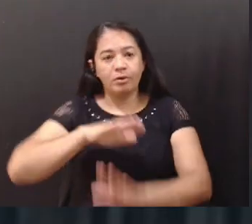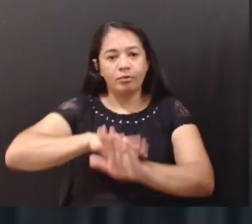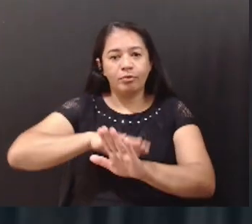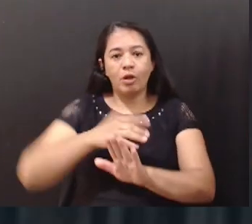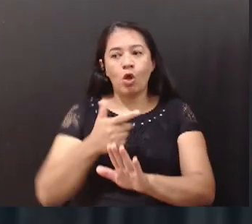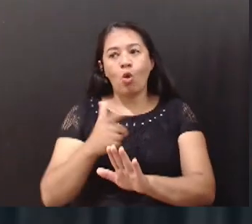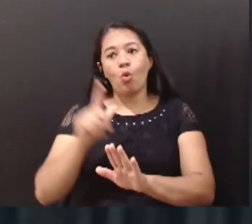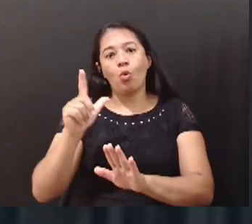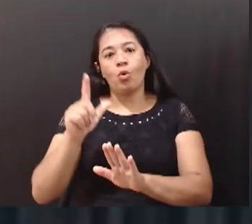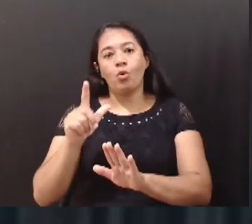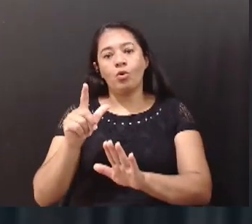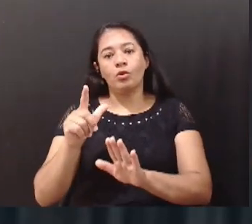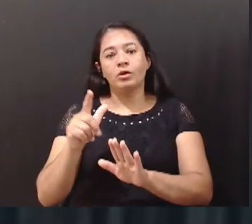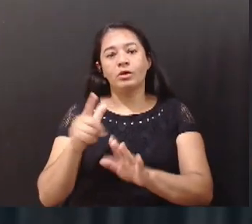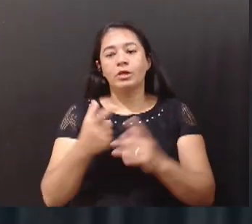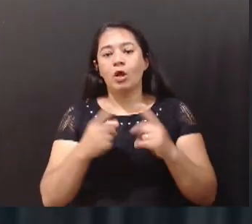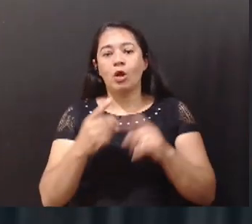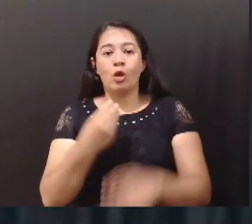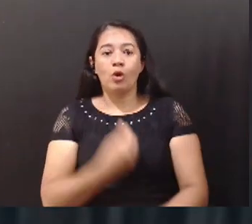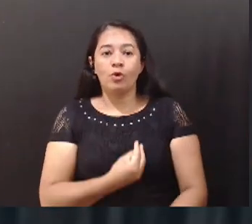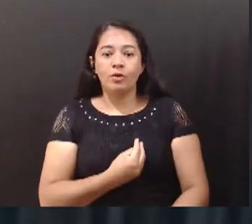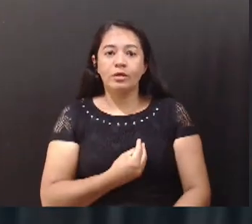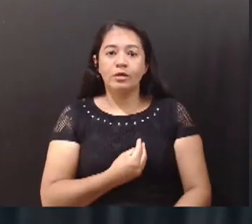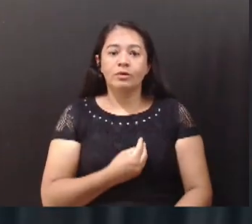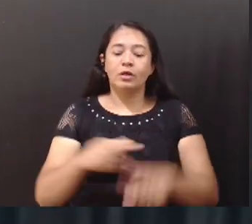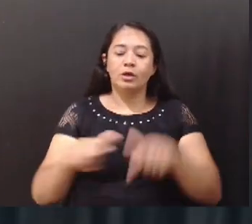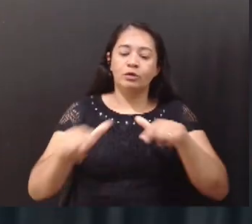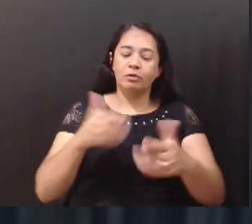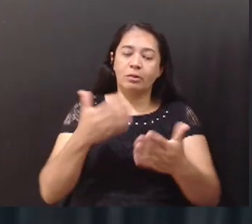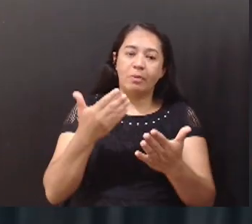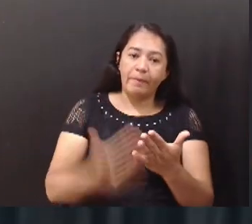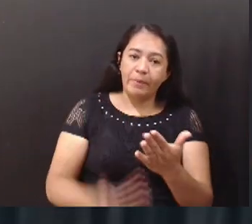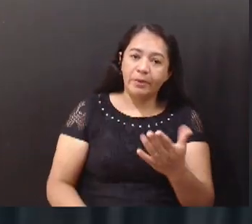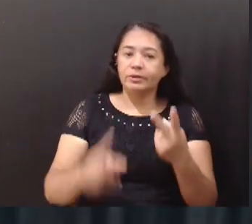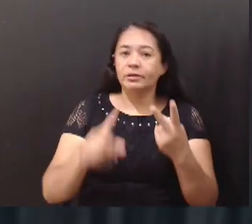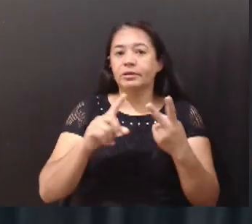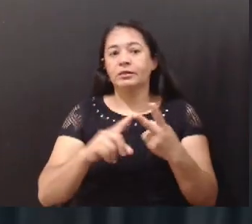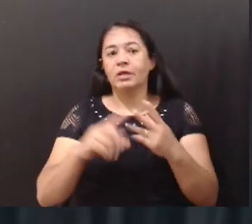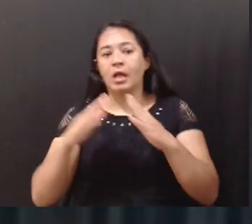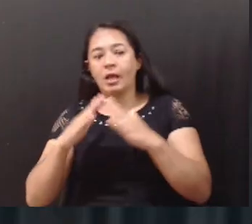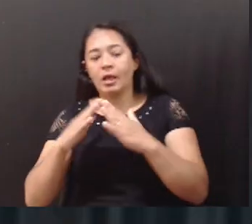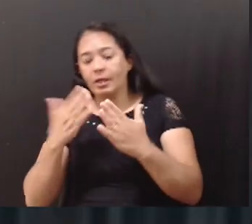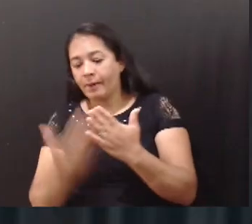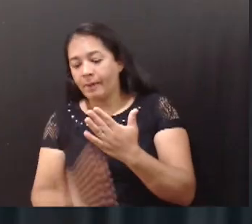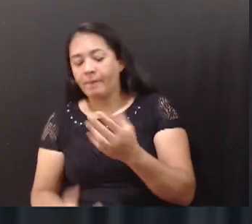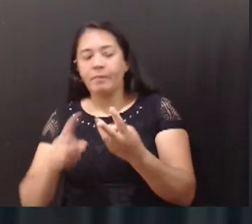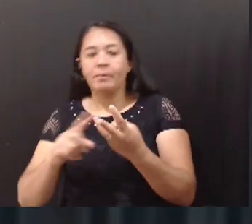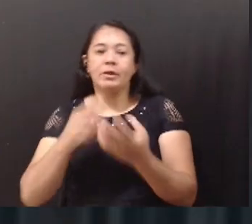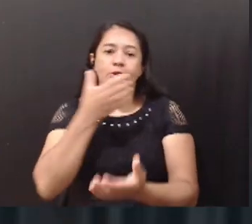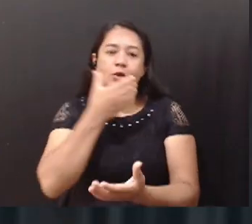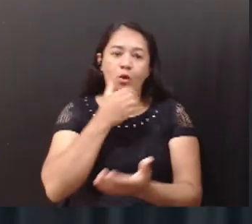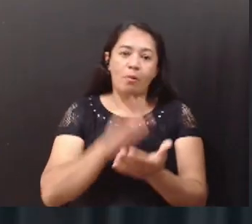de vida, é ameaça de perder o emprego, perder a casa, perder a esposa, não pagar as contas. Então, se a